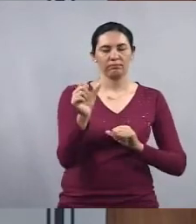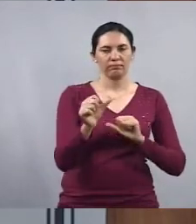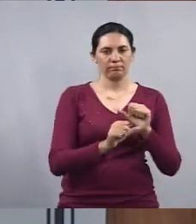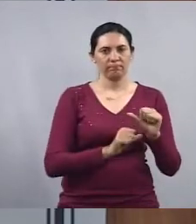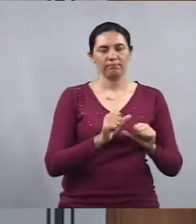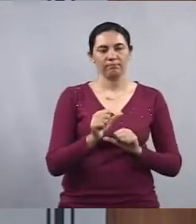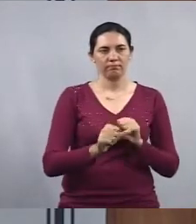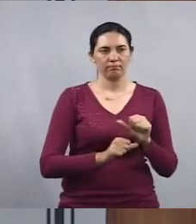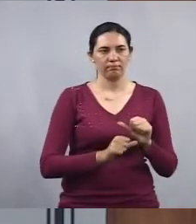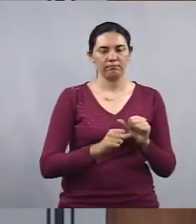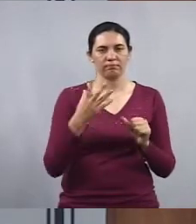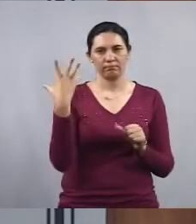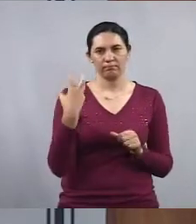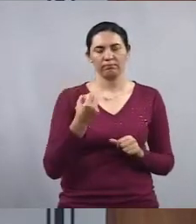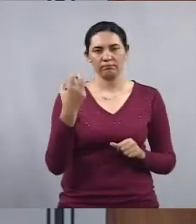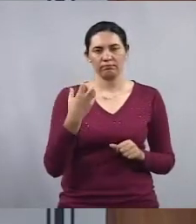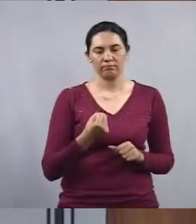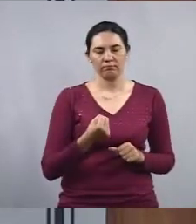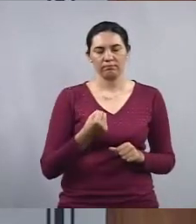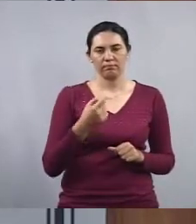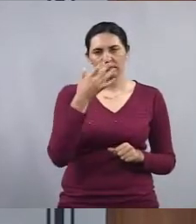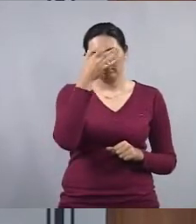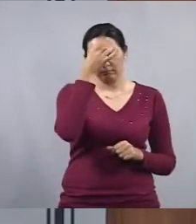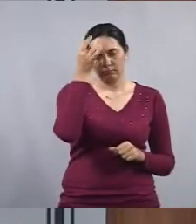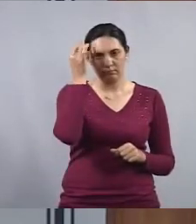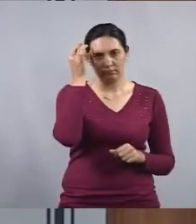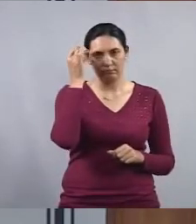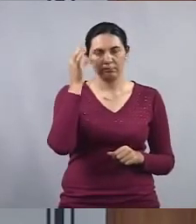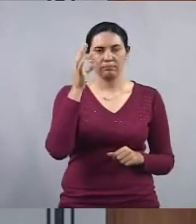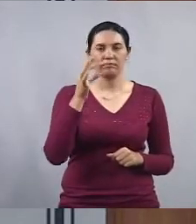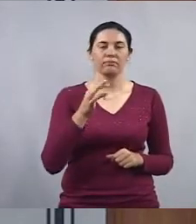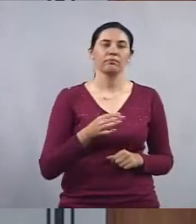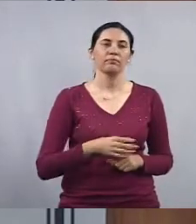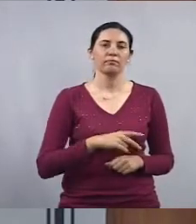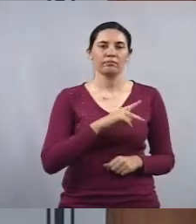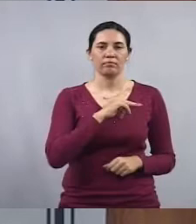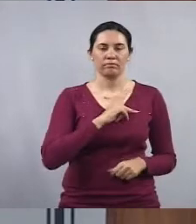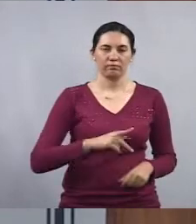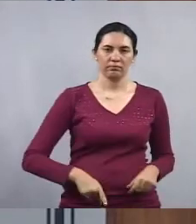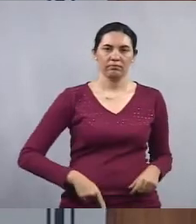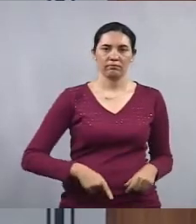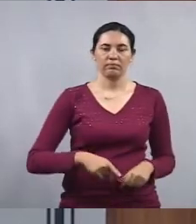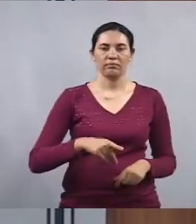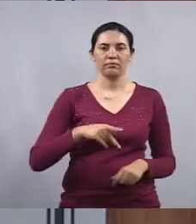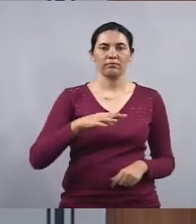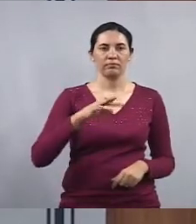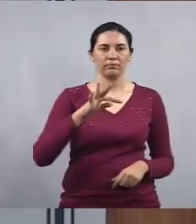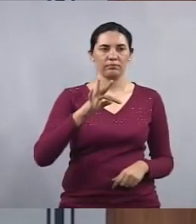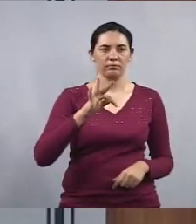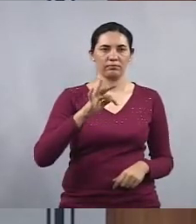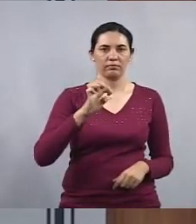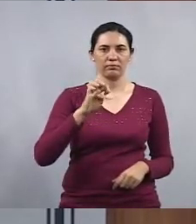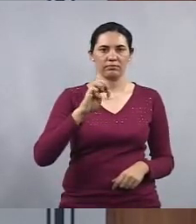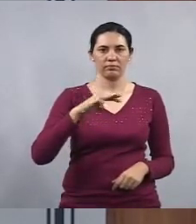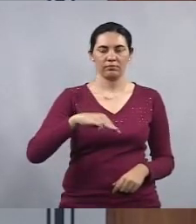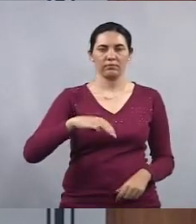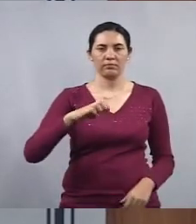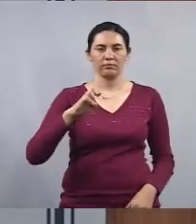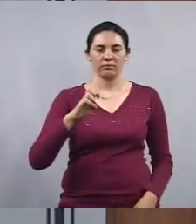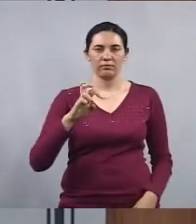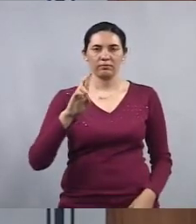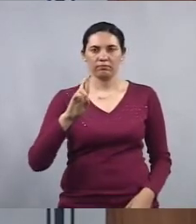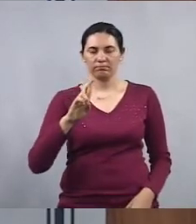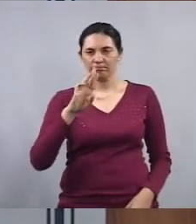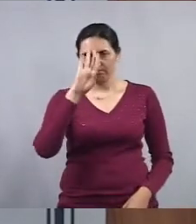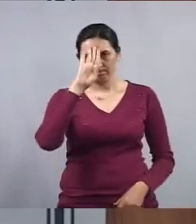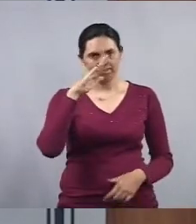e na pessoa do presidente Michel Temer não dá para acreditar só para cumprir sua ciência não é